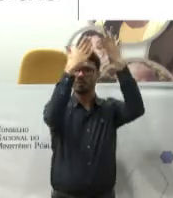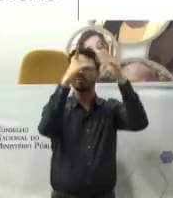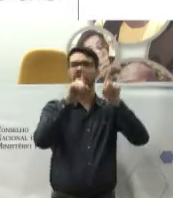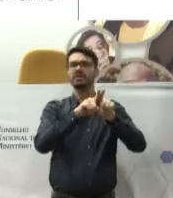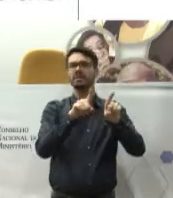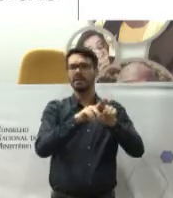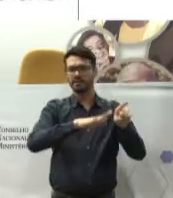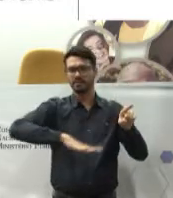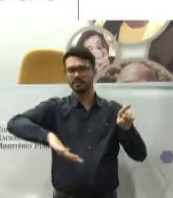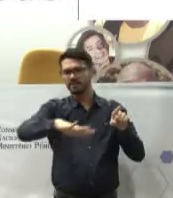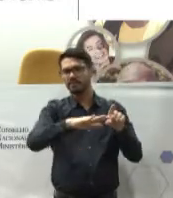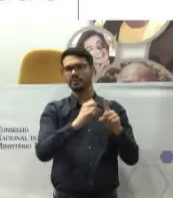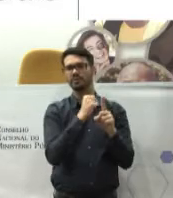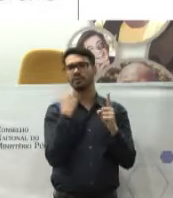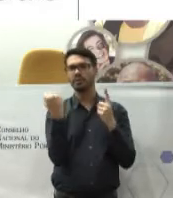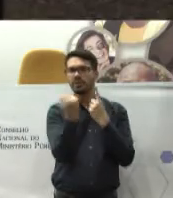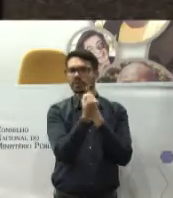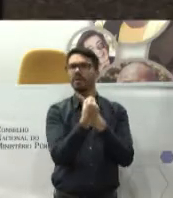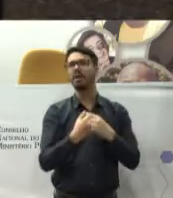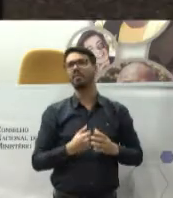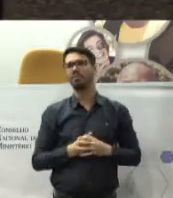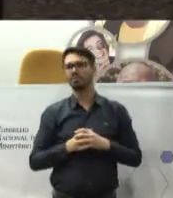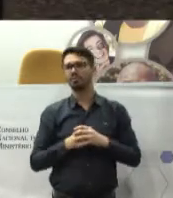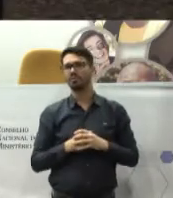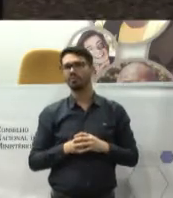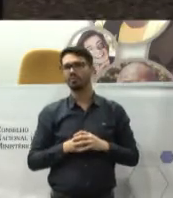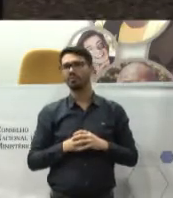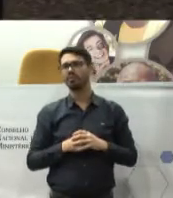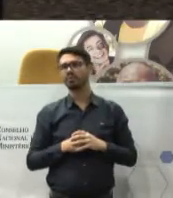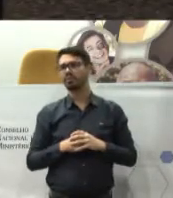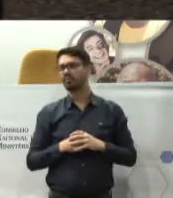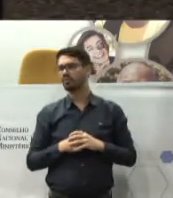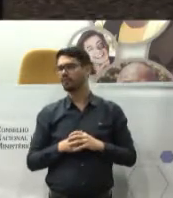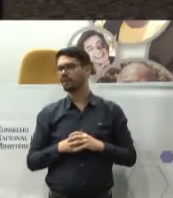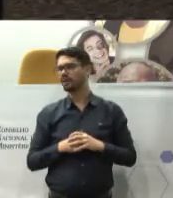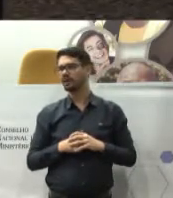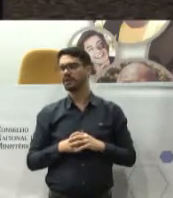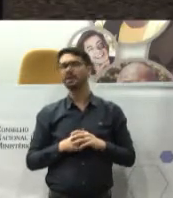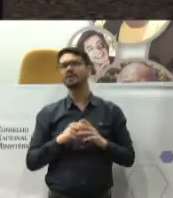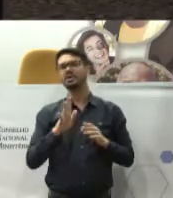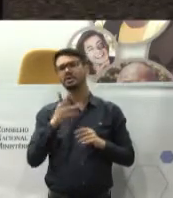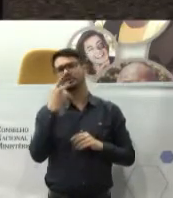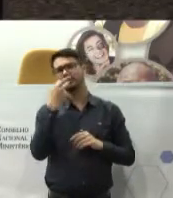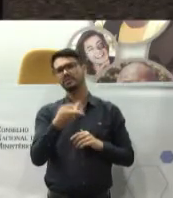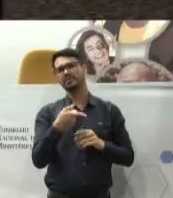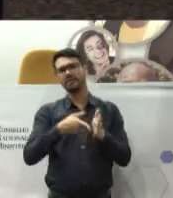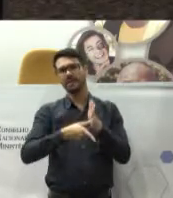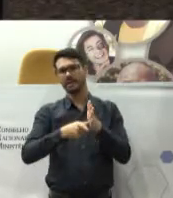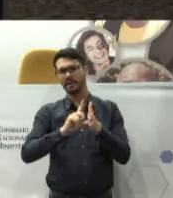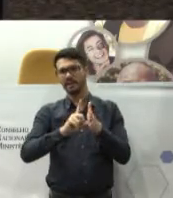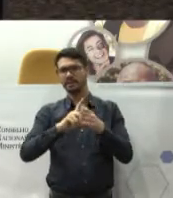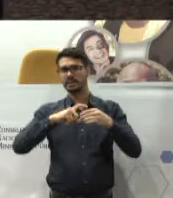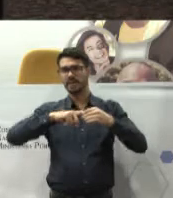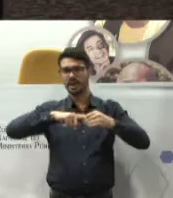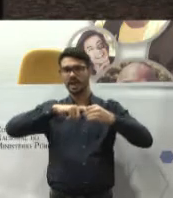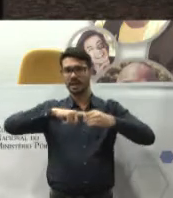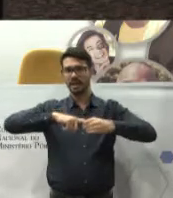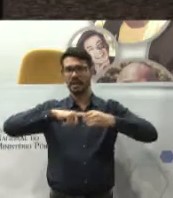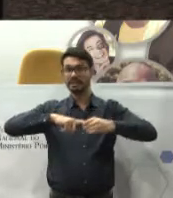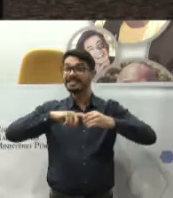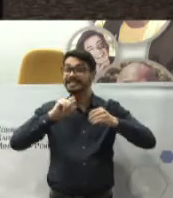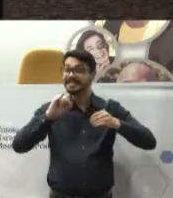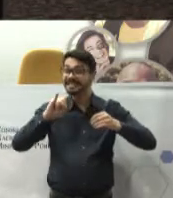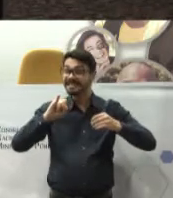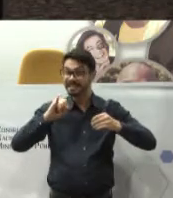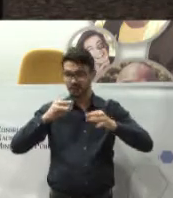serviços sociais para que elas contribuem. Ou seja, aquela coisa que eu falei lá atrás, das nossas alianças naturais. Se não nos